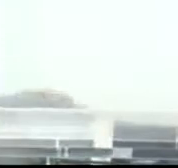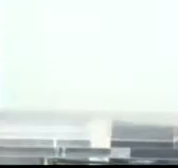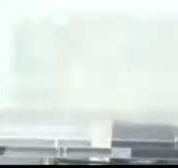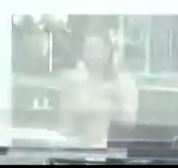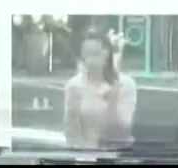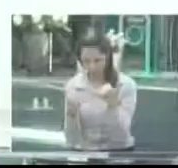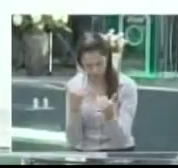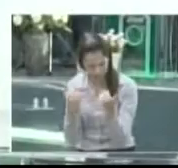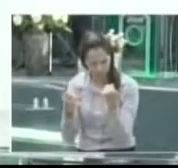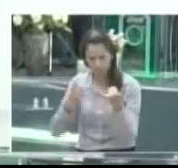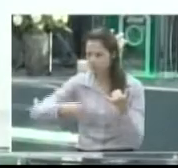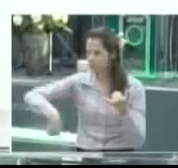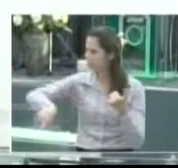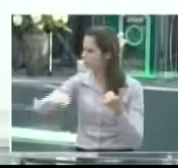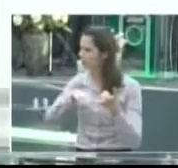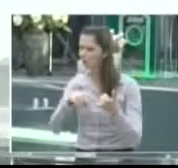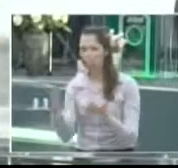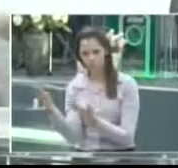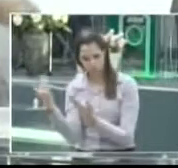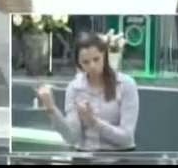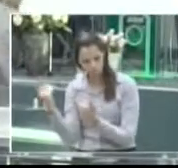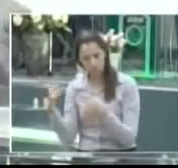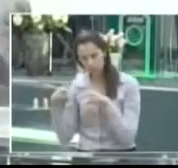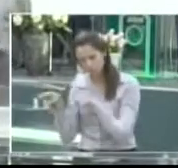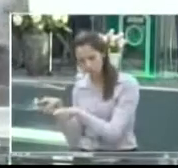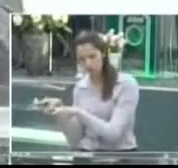as nossas gerações mais jovens.